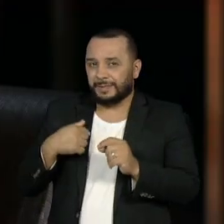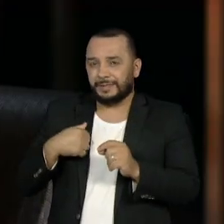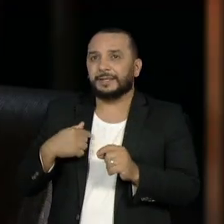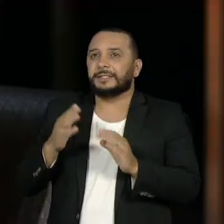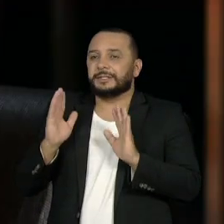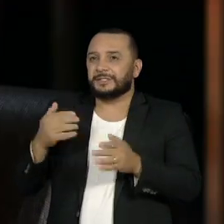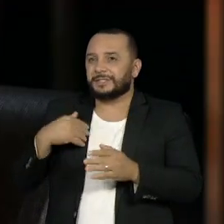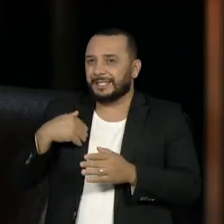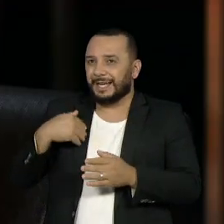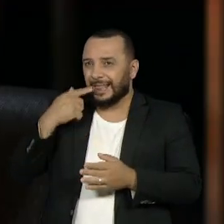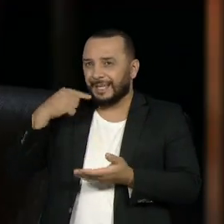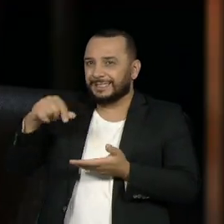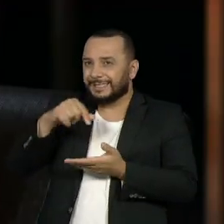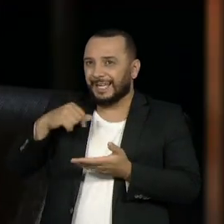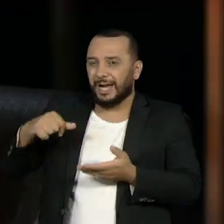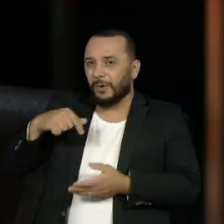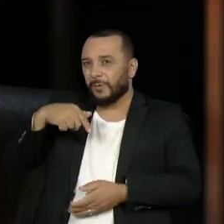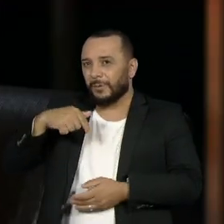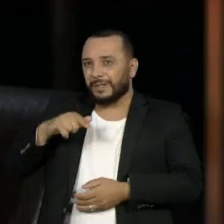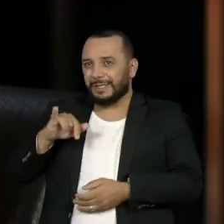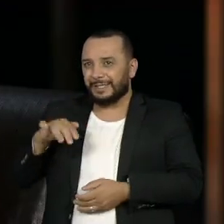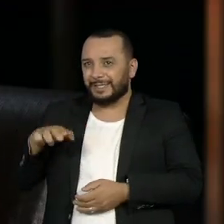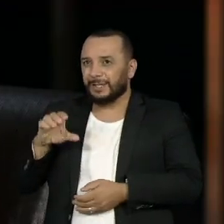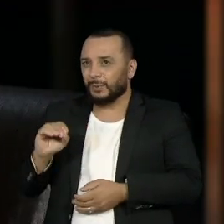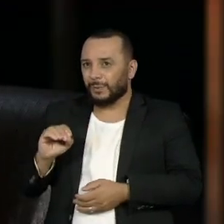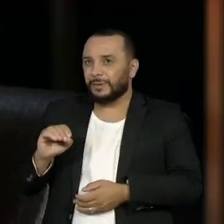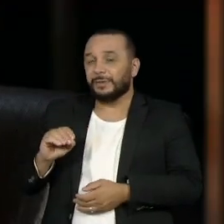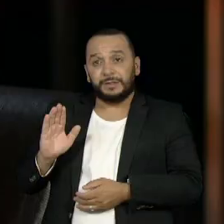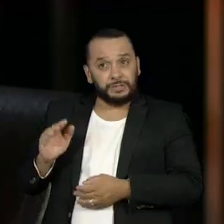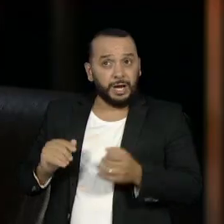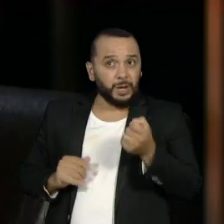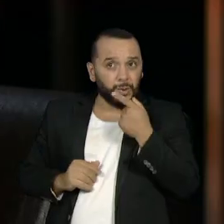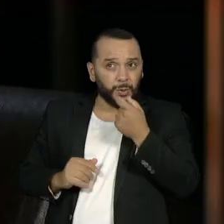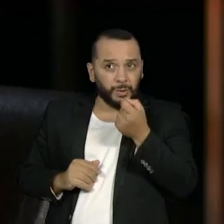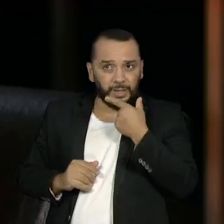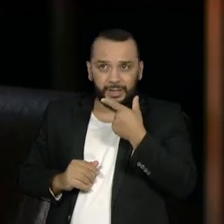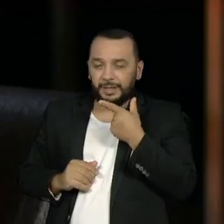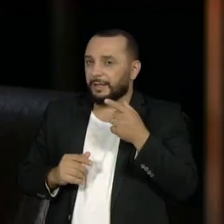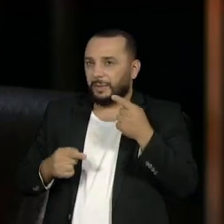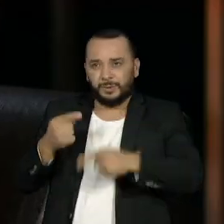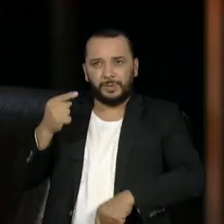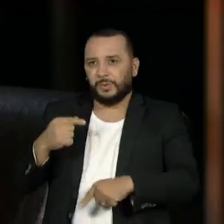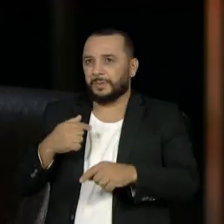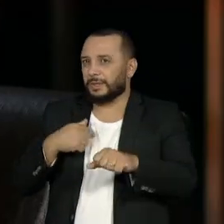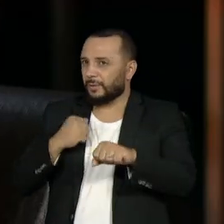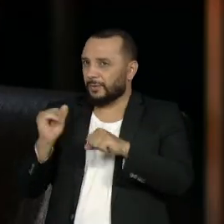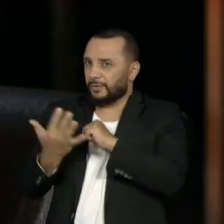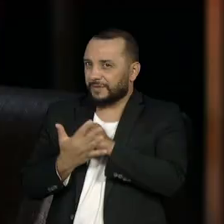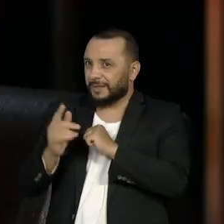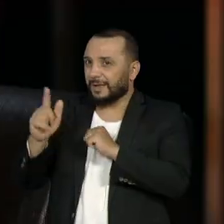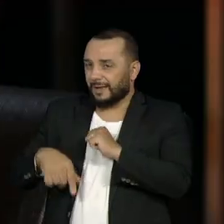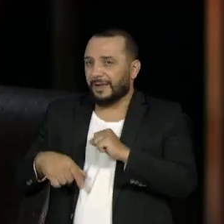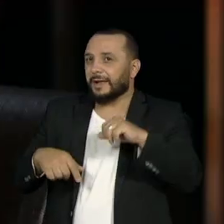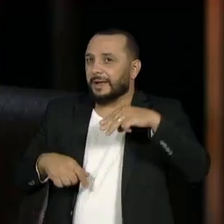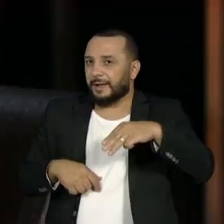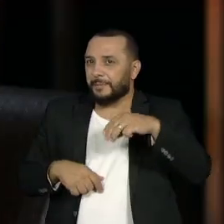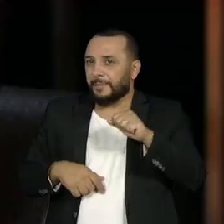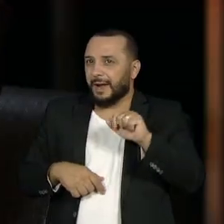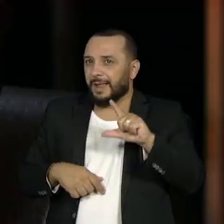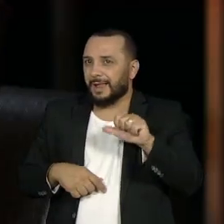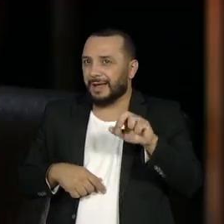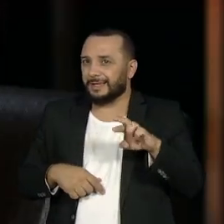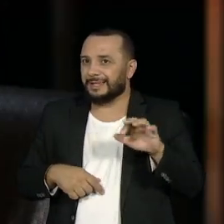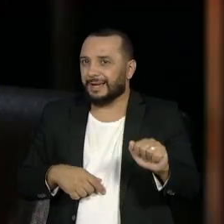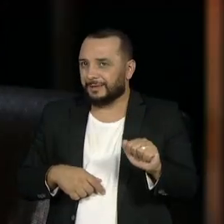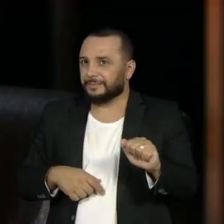foi impressionante porque eu não sabemos que a cloroquina não é indicada para corrigir 19 ela é indicada para malária e de